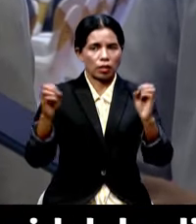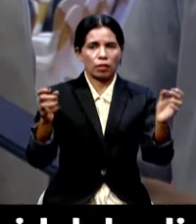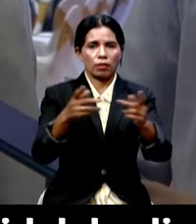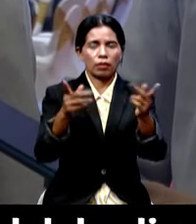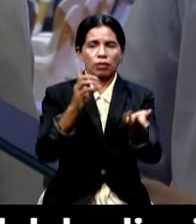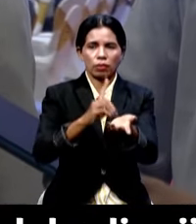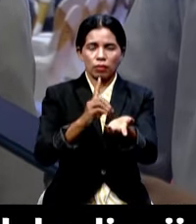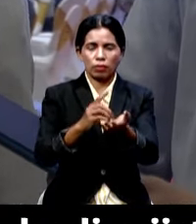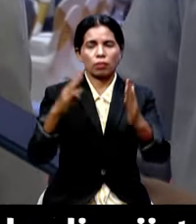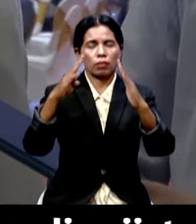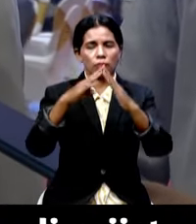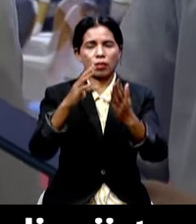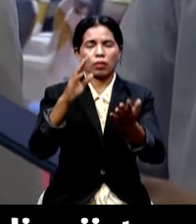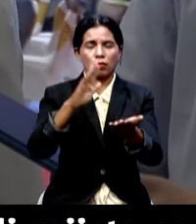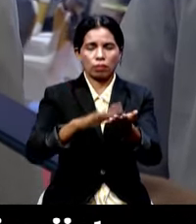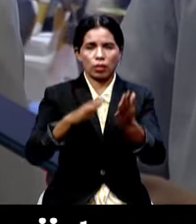médicos, escola,